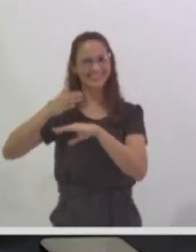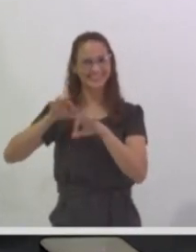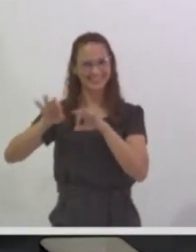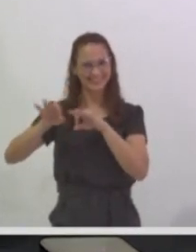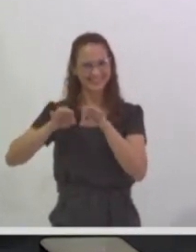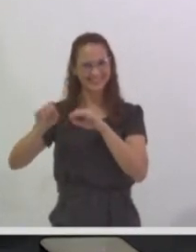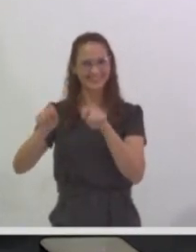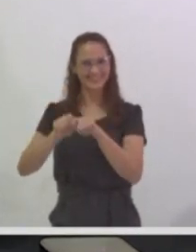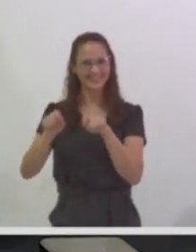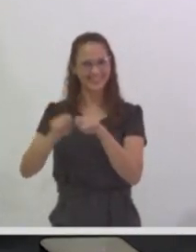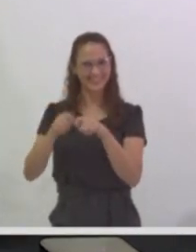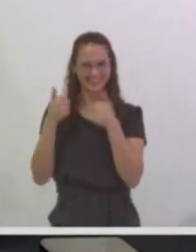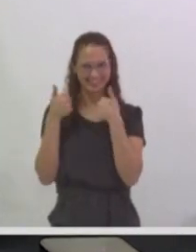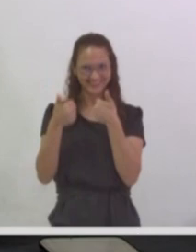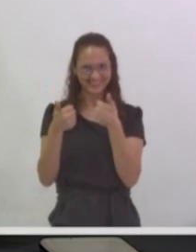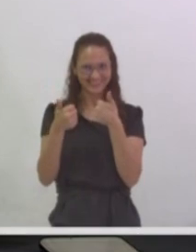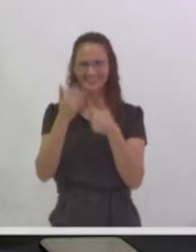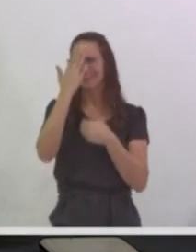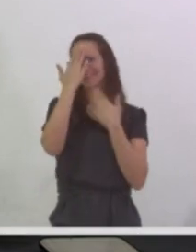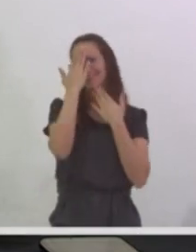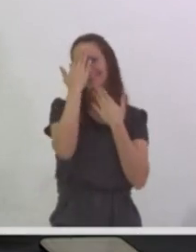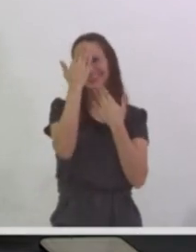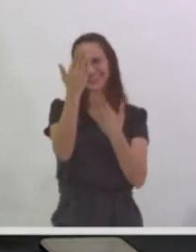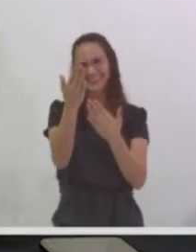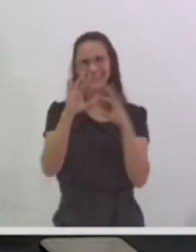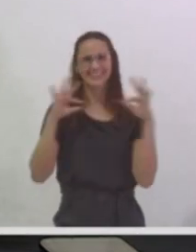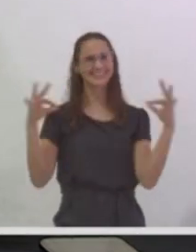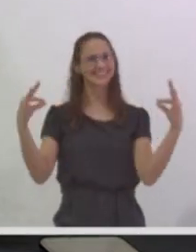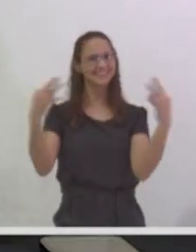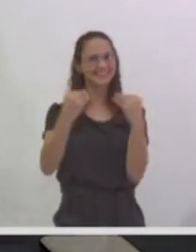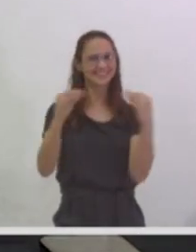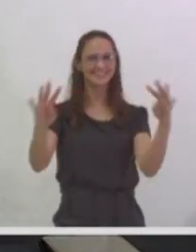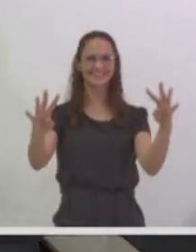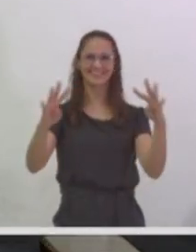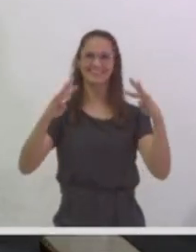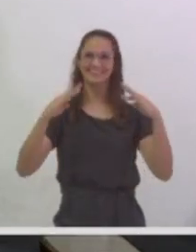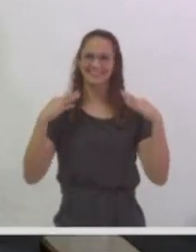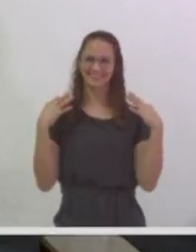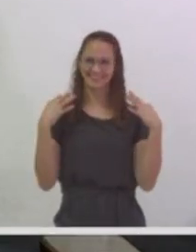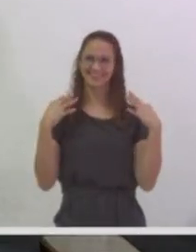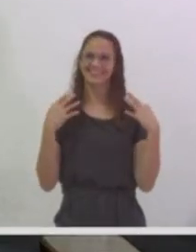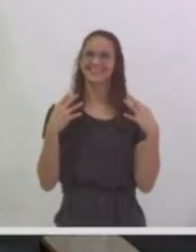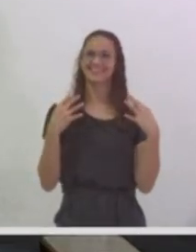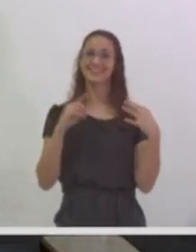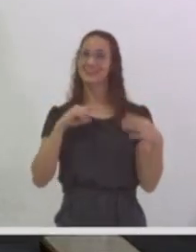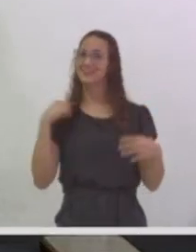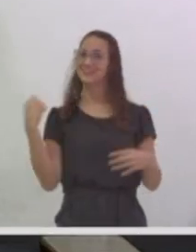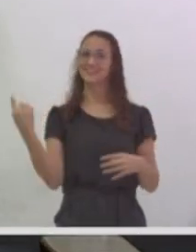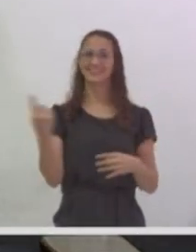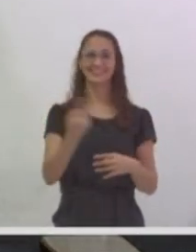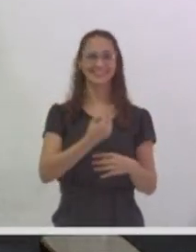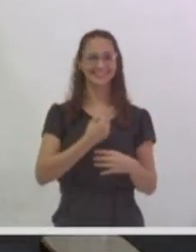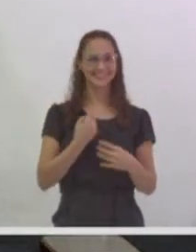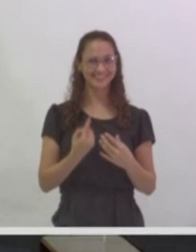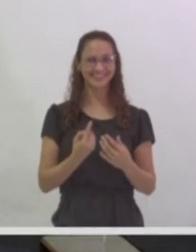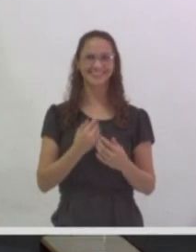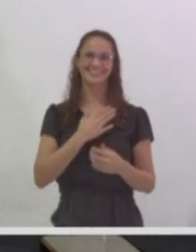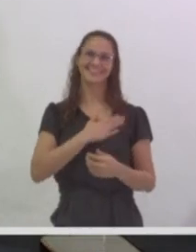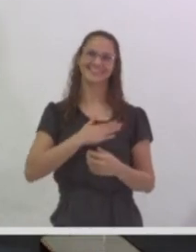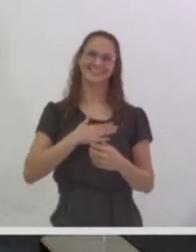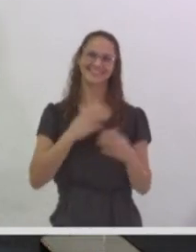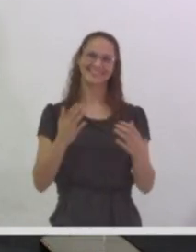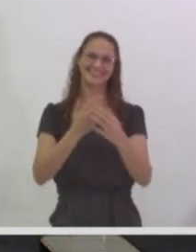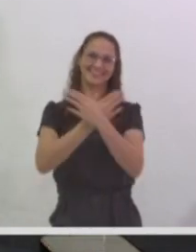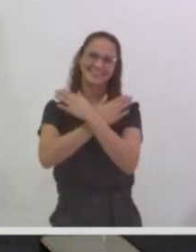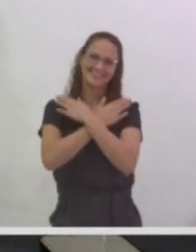obrigado por esse mais um momento, parabéns a todos que estão nos assistindo aí. Estamos aqui de braços abertos para acolher todos os nossos alunos que